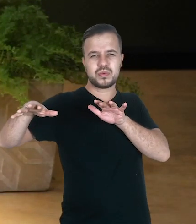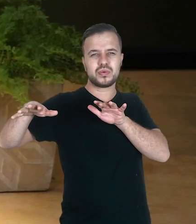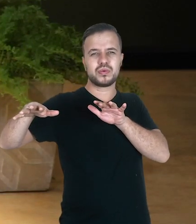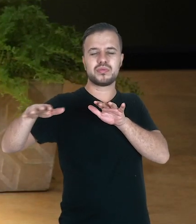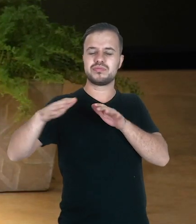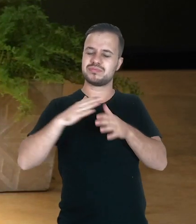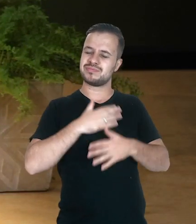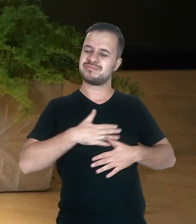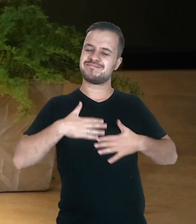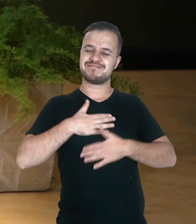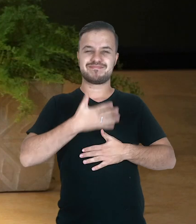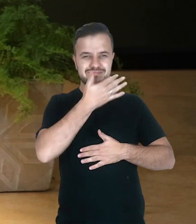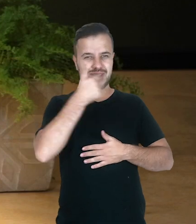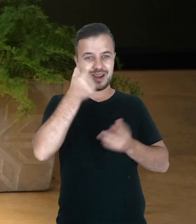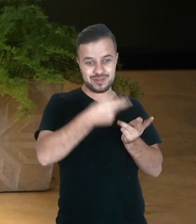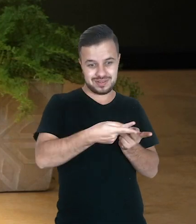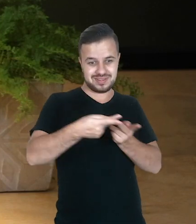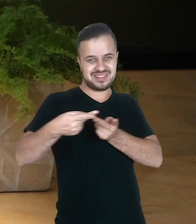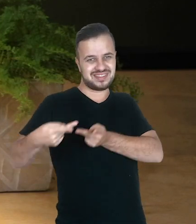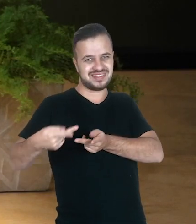mais aconchegante.